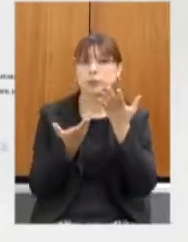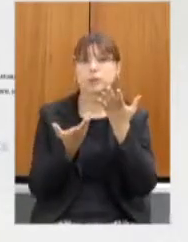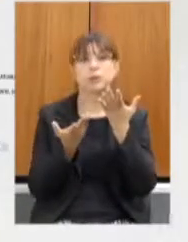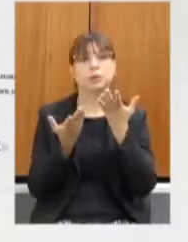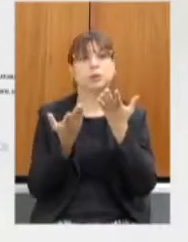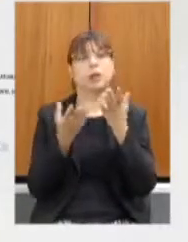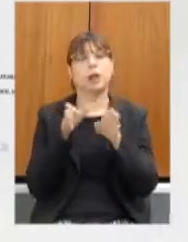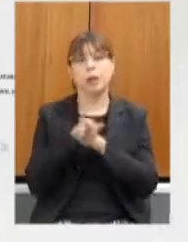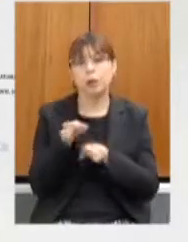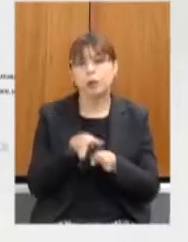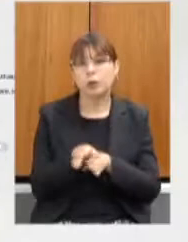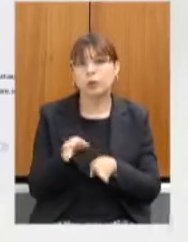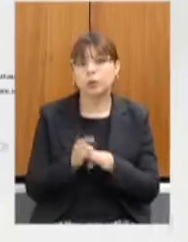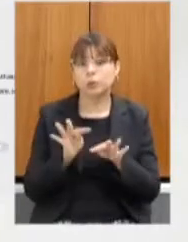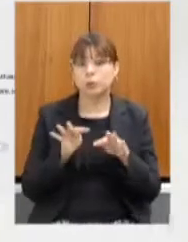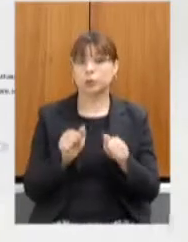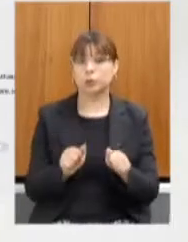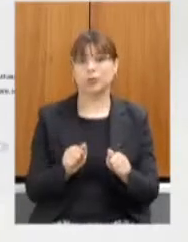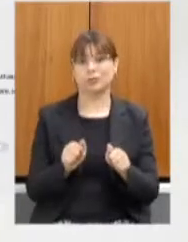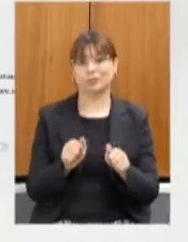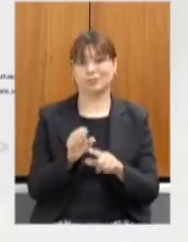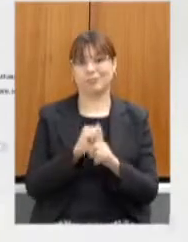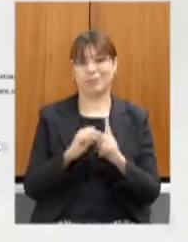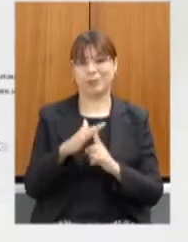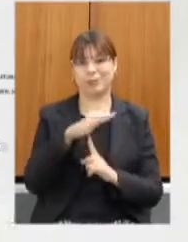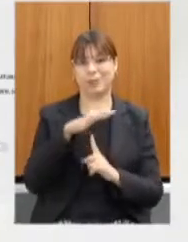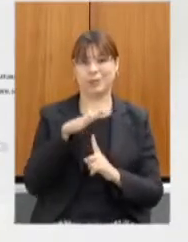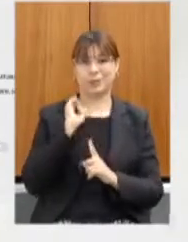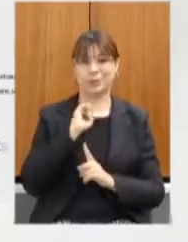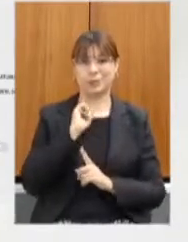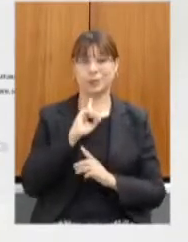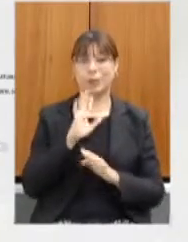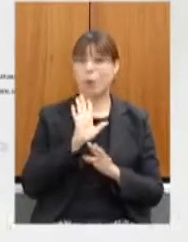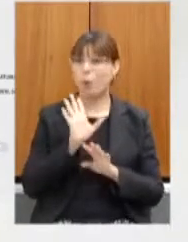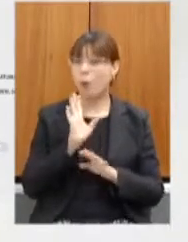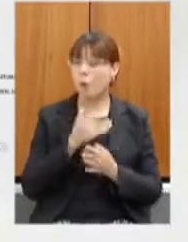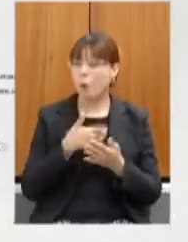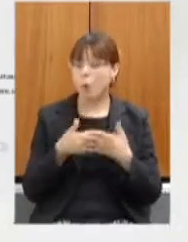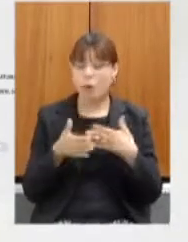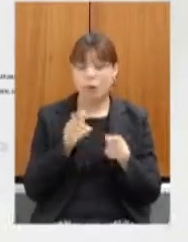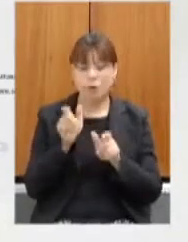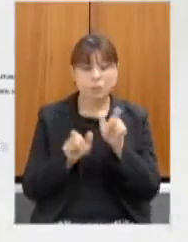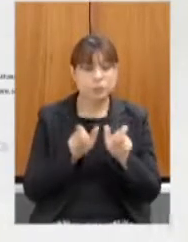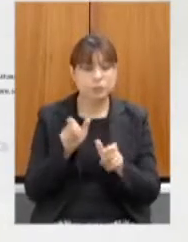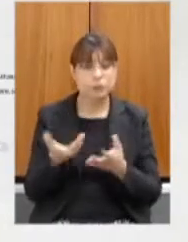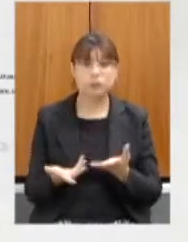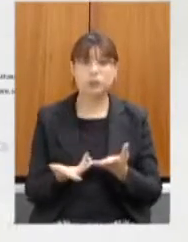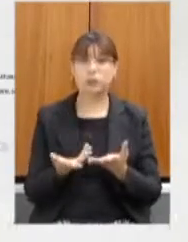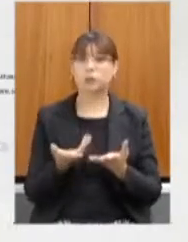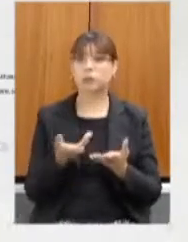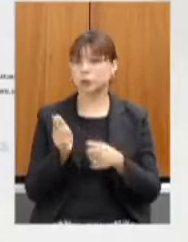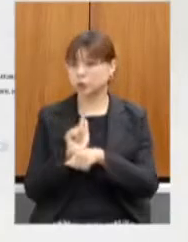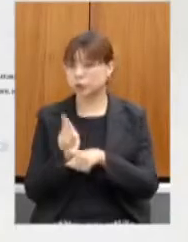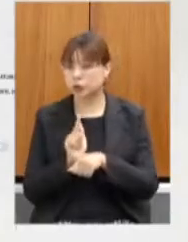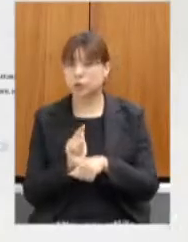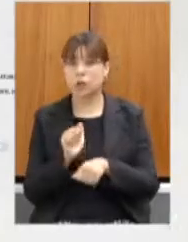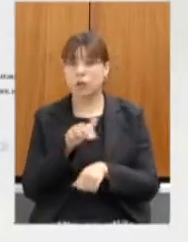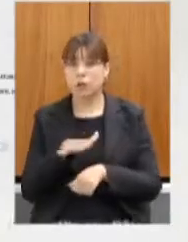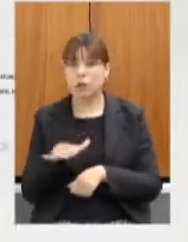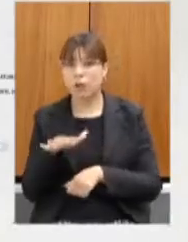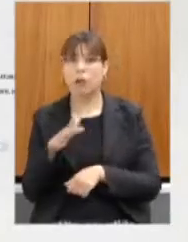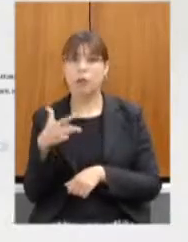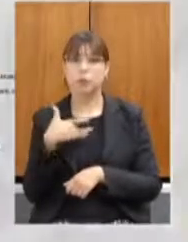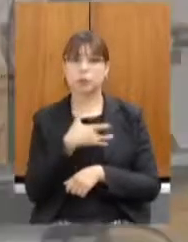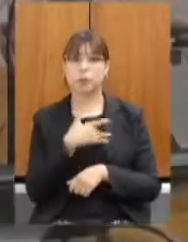para a sociedade Minas Gerais qualquer cidadão qualquer gestor de saúde que quiser de